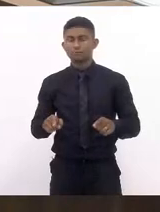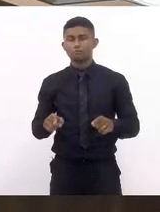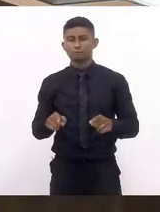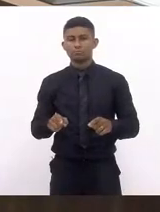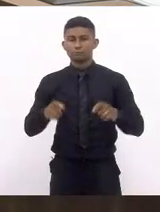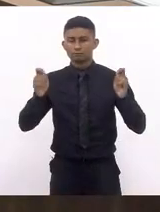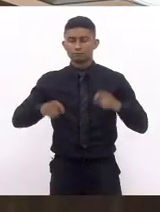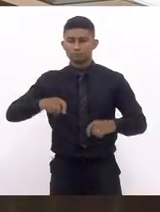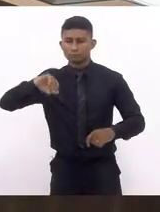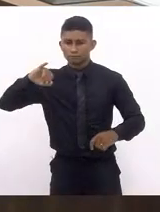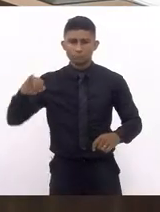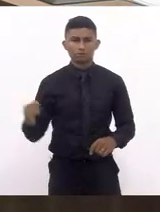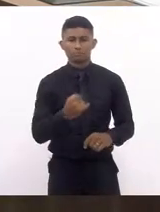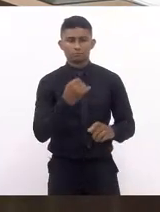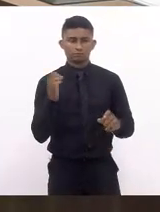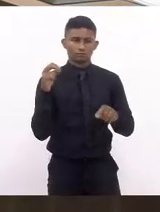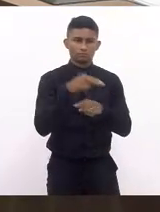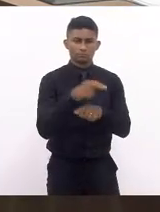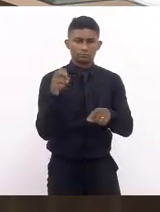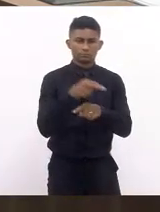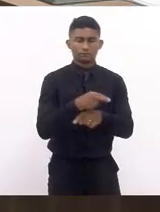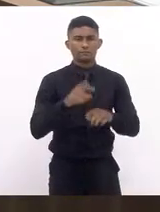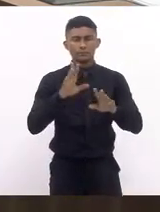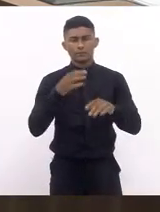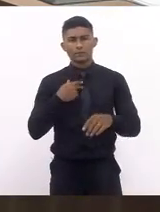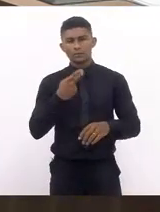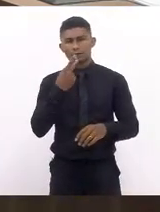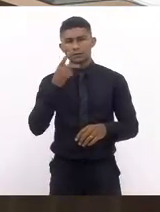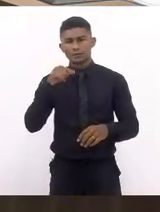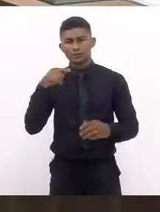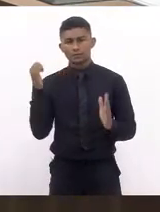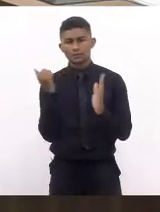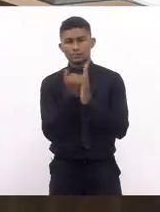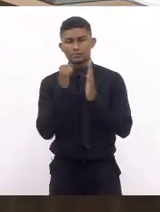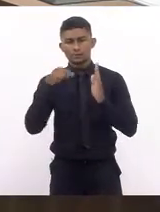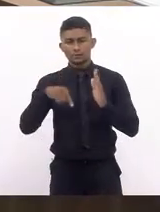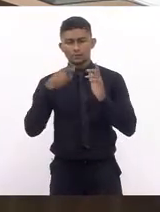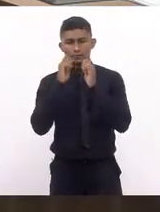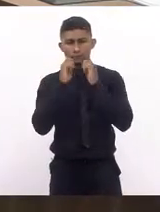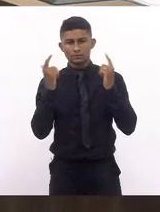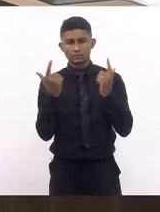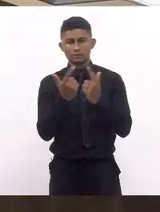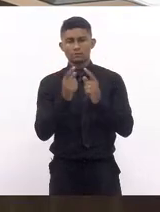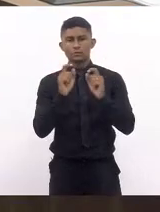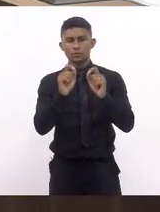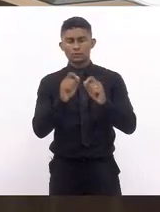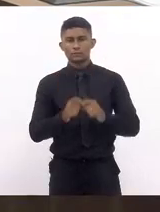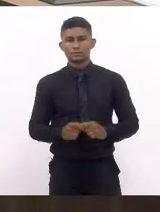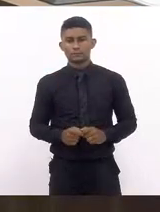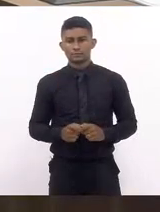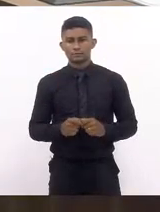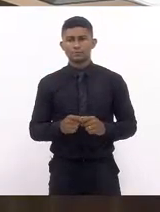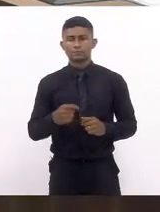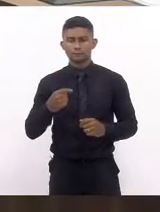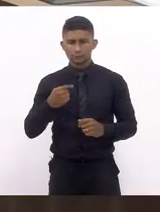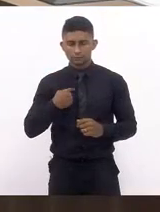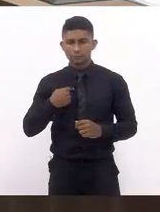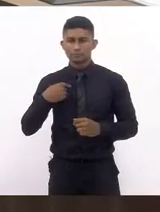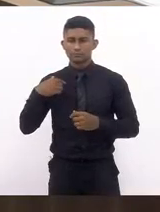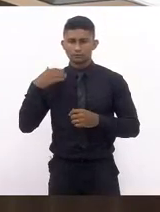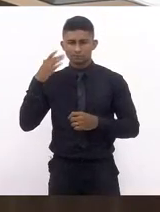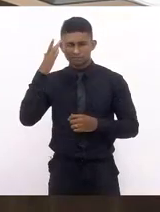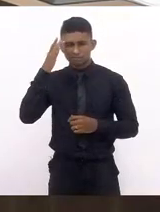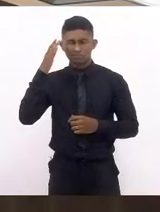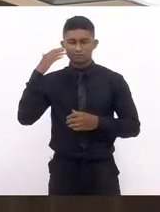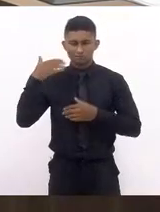reaproveitado mas eu devo registrar nos anais dessa casa que cada vez mais eu tiro o chapéu